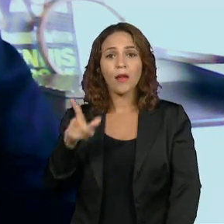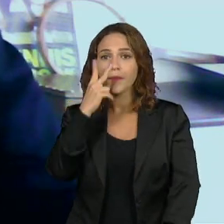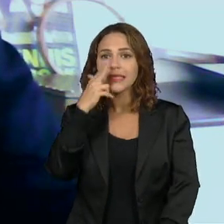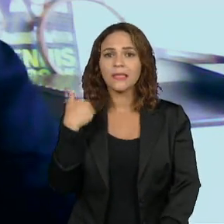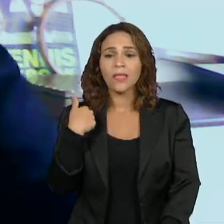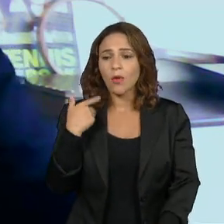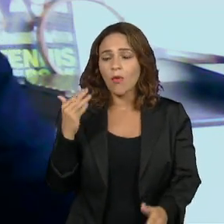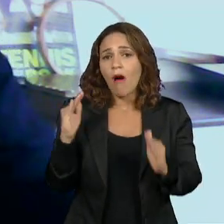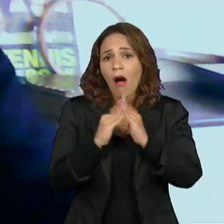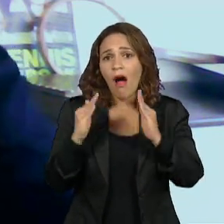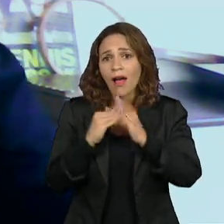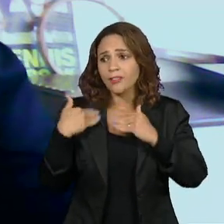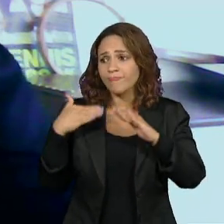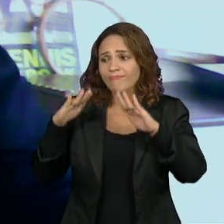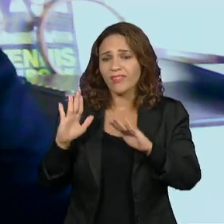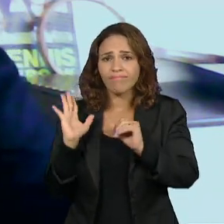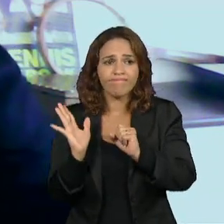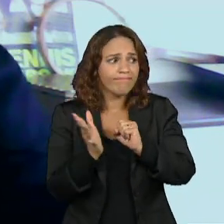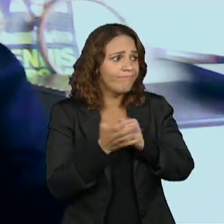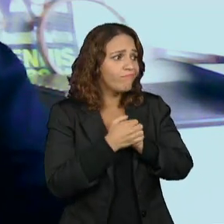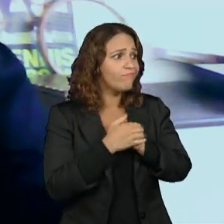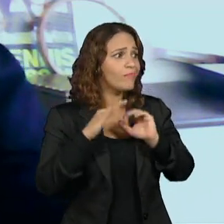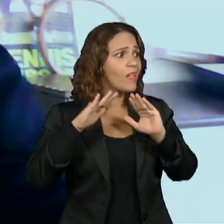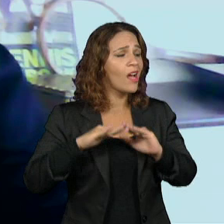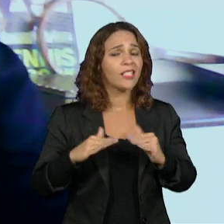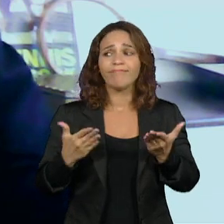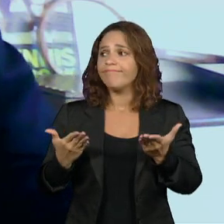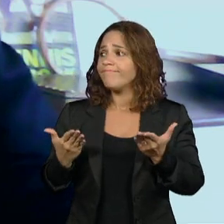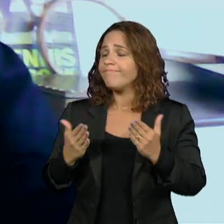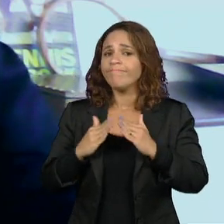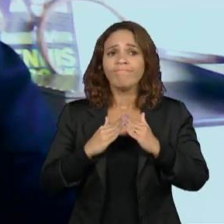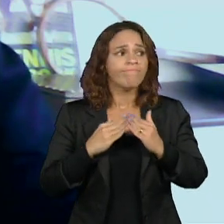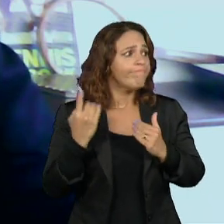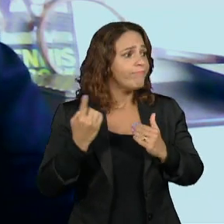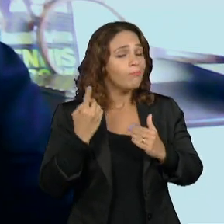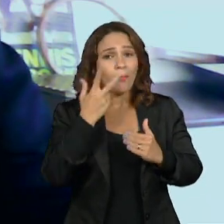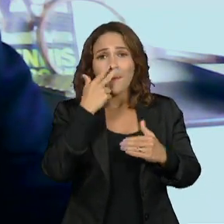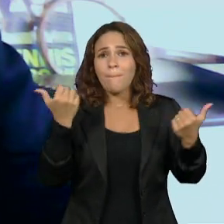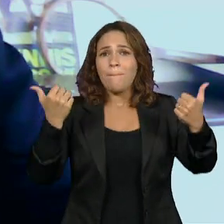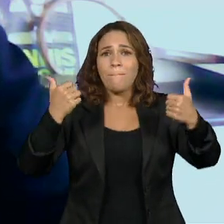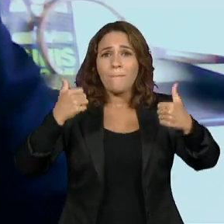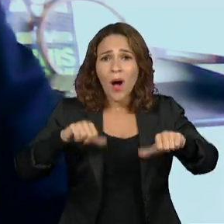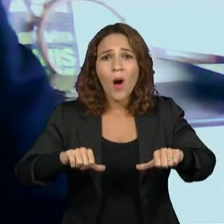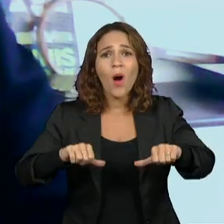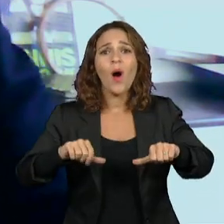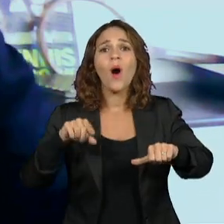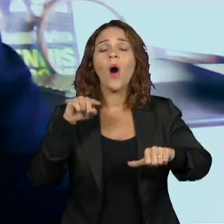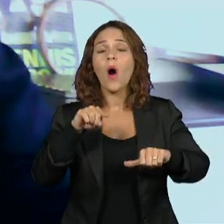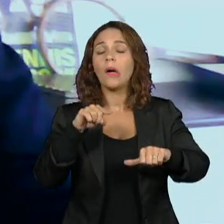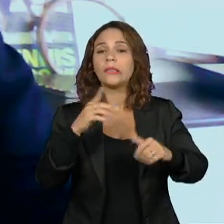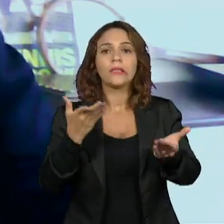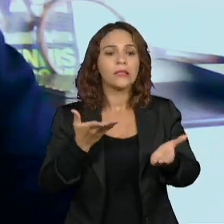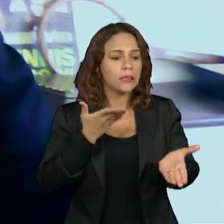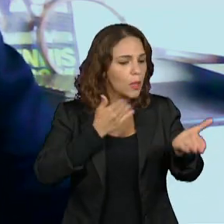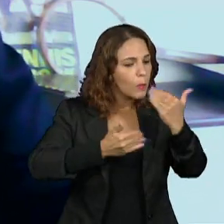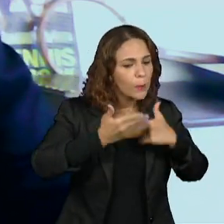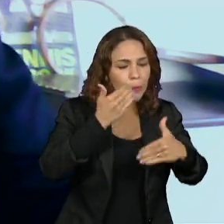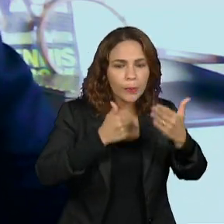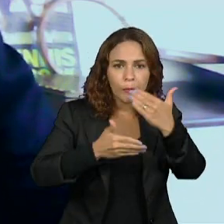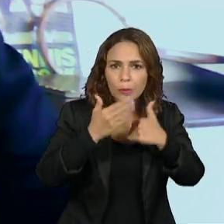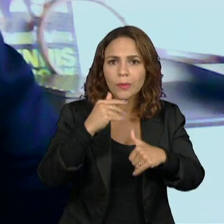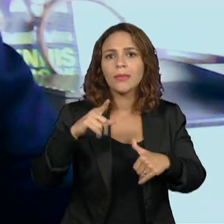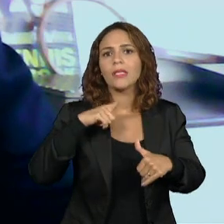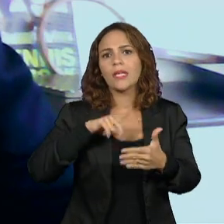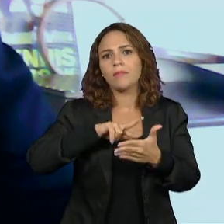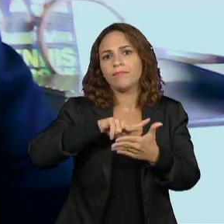escondendo de uma certa maneira, elas ficam em casa e aí podem piorar, por exemplo, transtornos alimentares como o